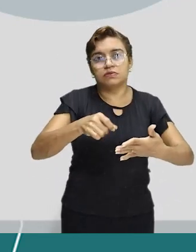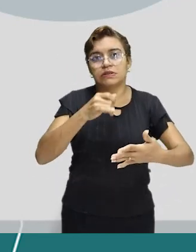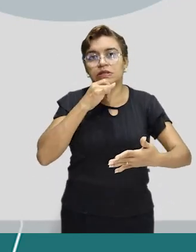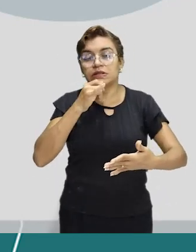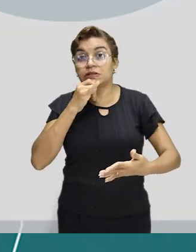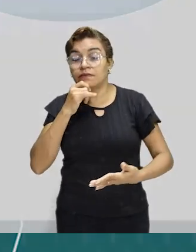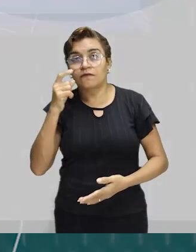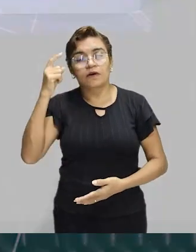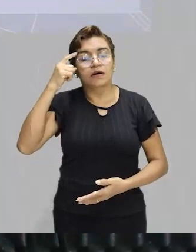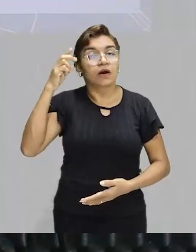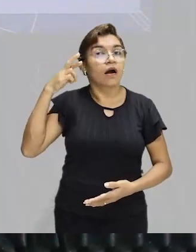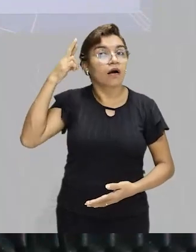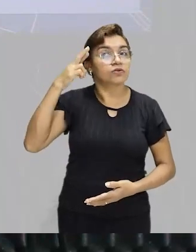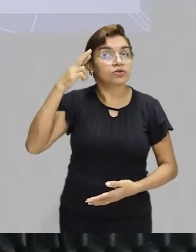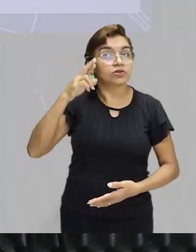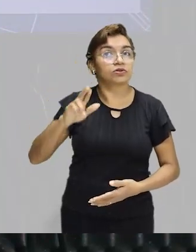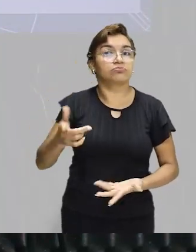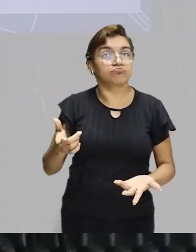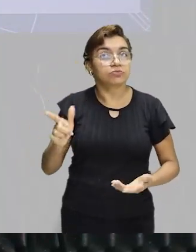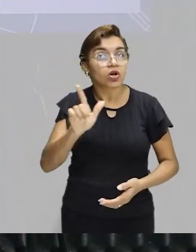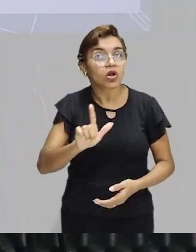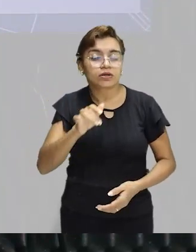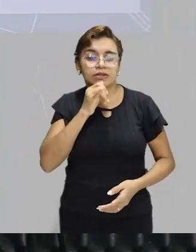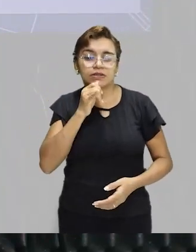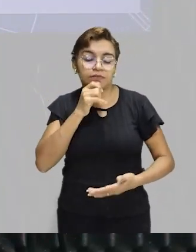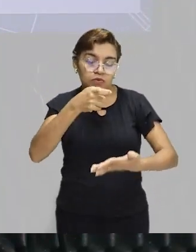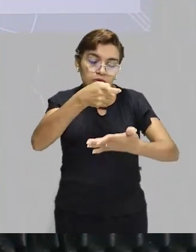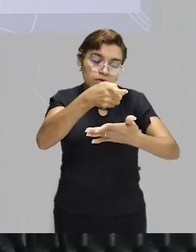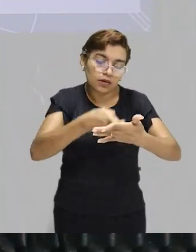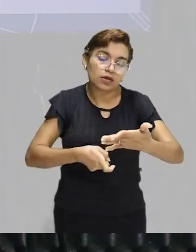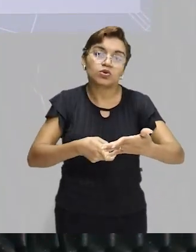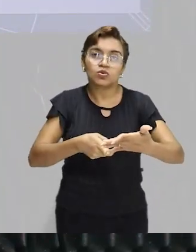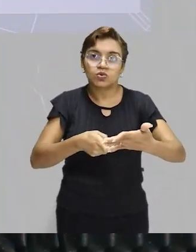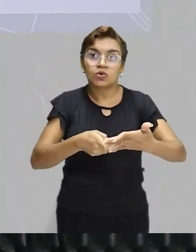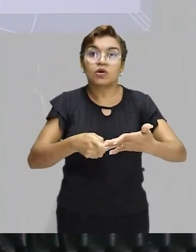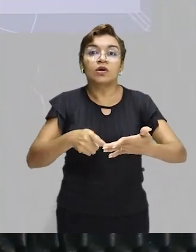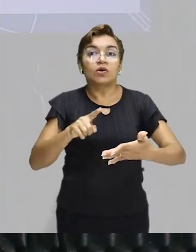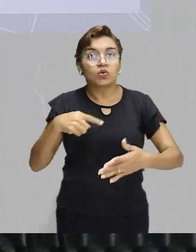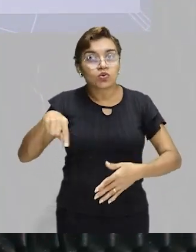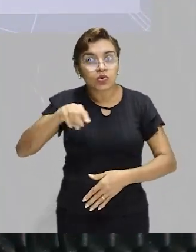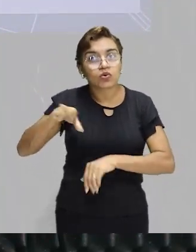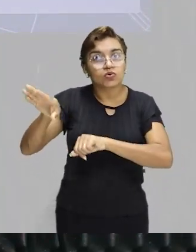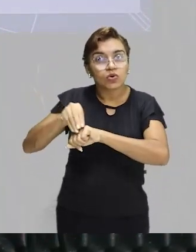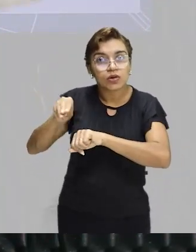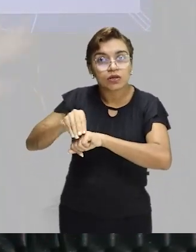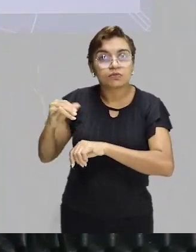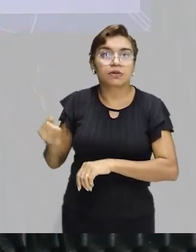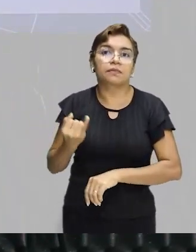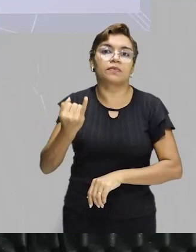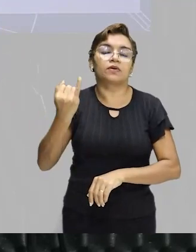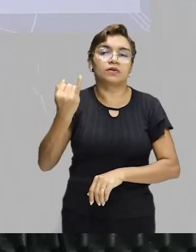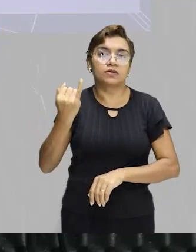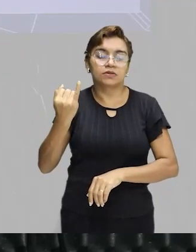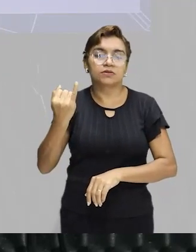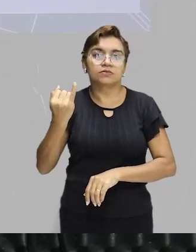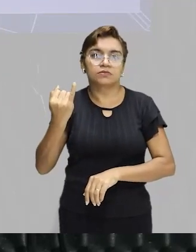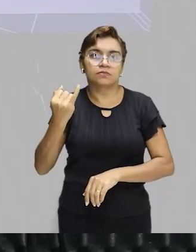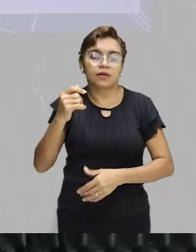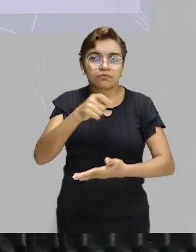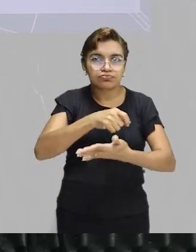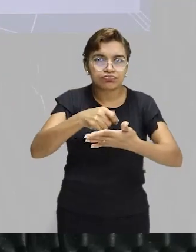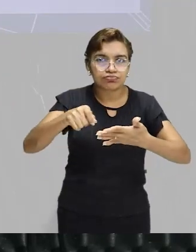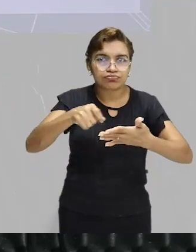em algum raciocínio lógico. Então, nós vamos usar o texto, o nosso conhecimento prévio, para poder fazer a